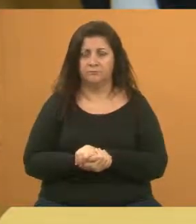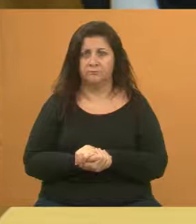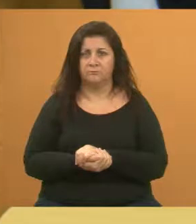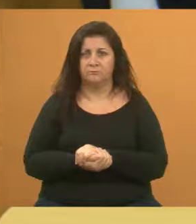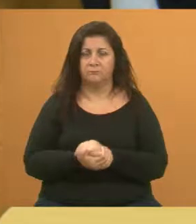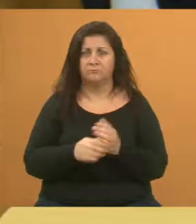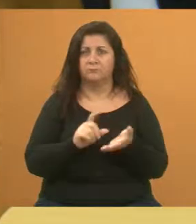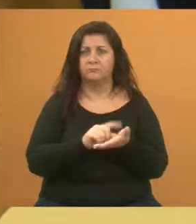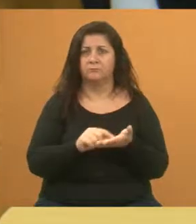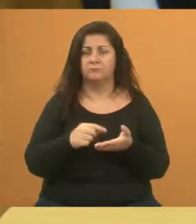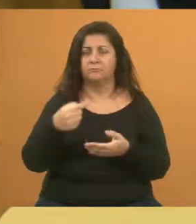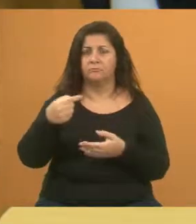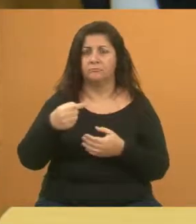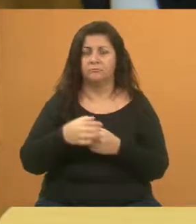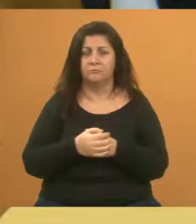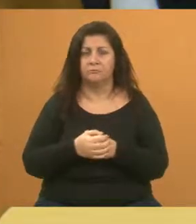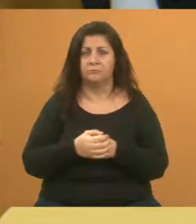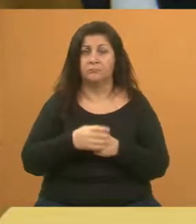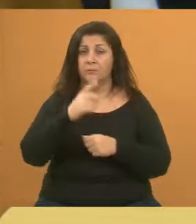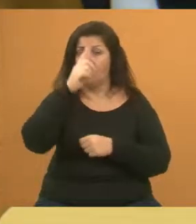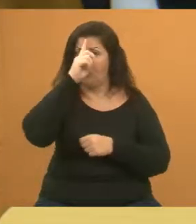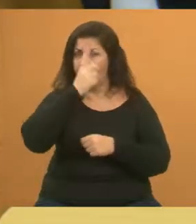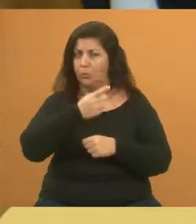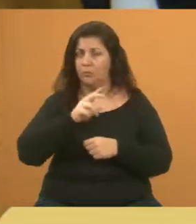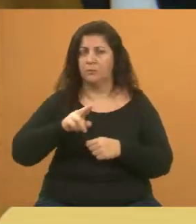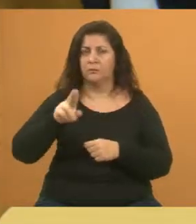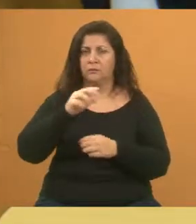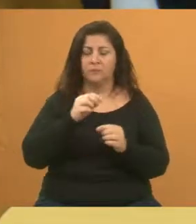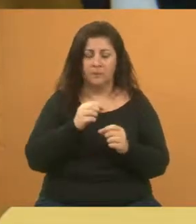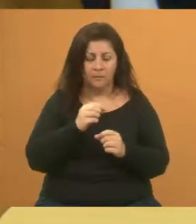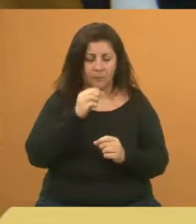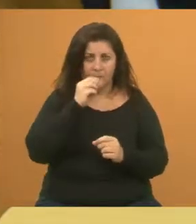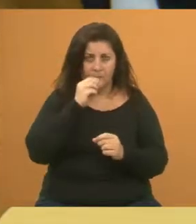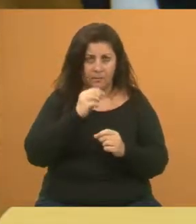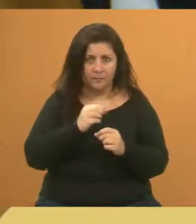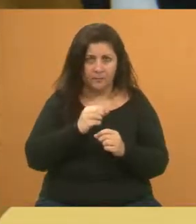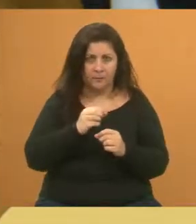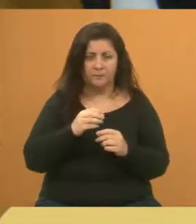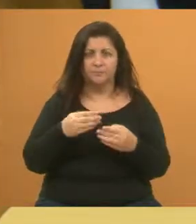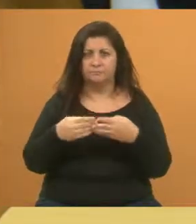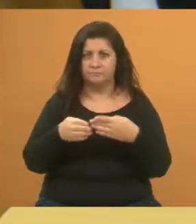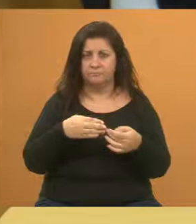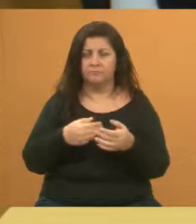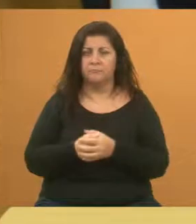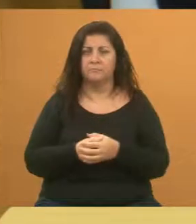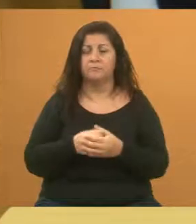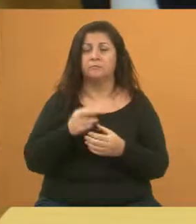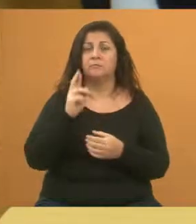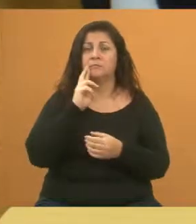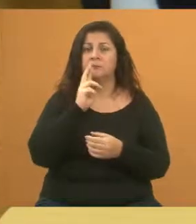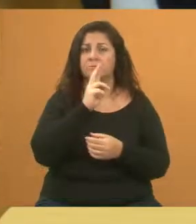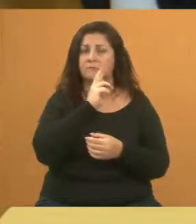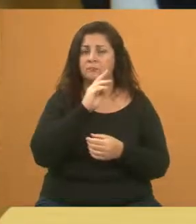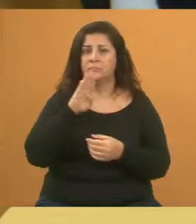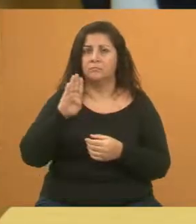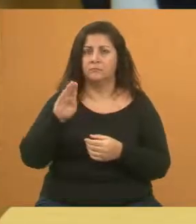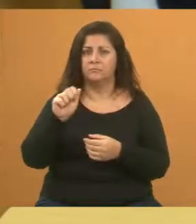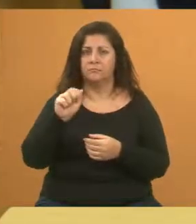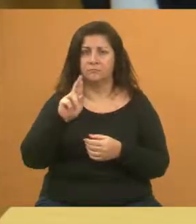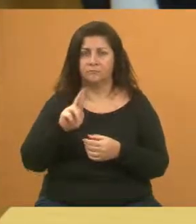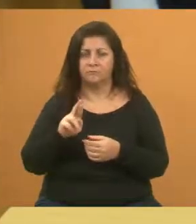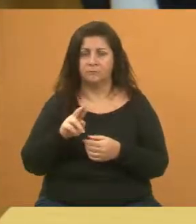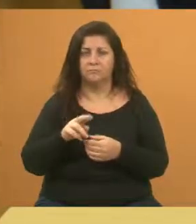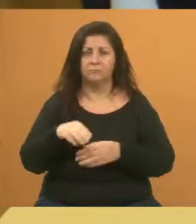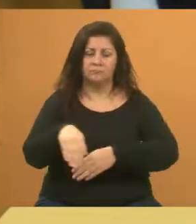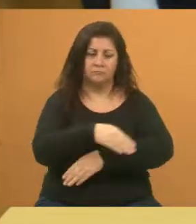Artigo 1º. Fica proibida a utilização de canudos de plástico, exceto os biodegradáveis, em restaurantes, bares,